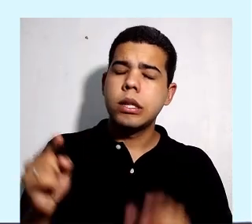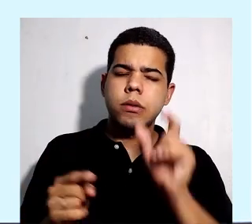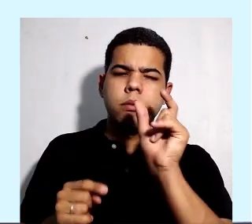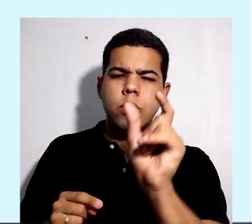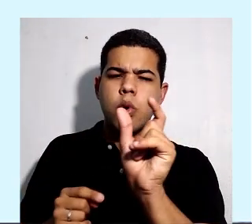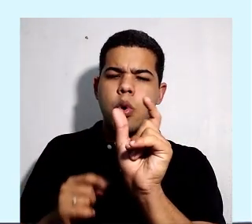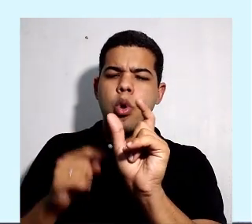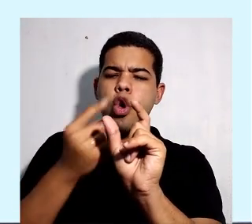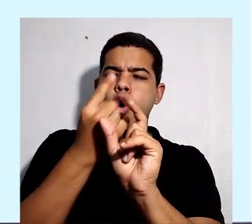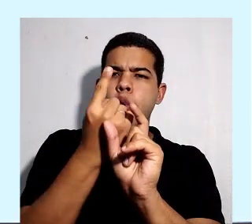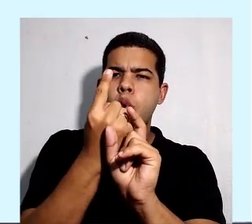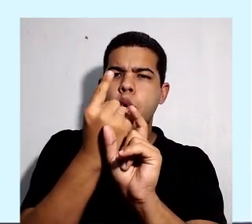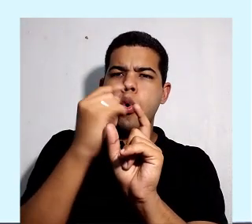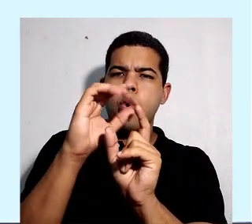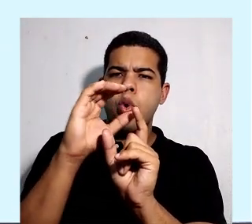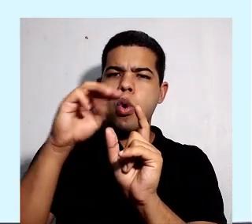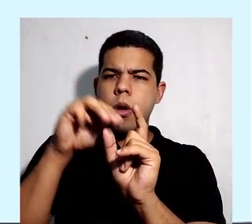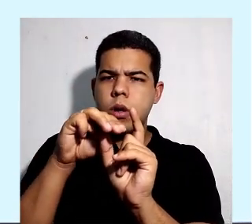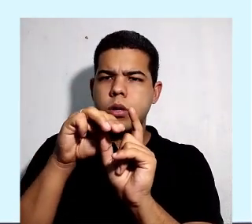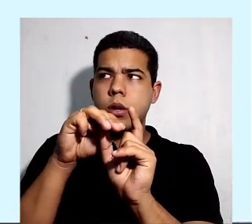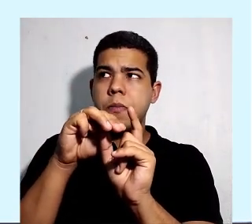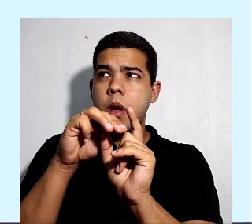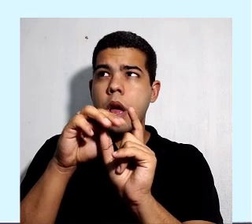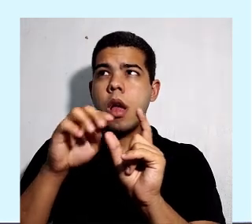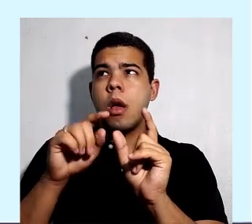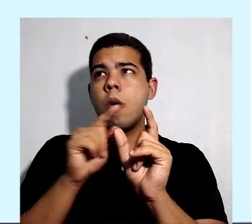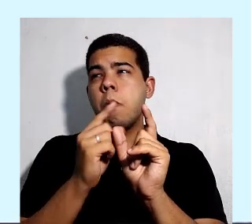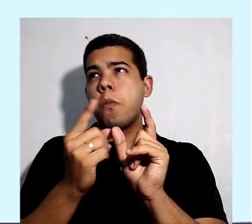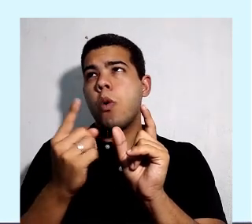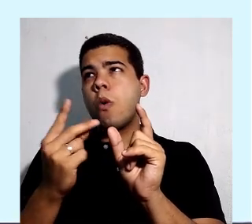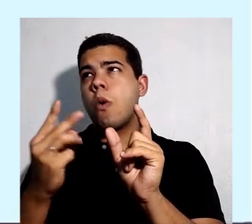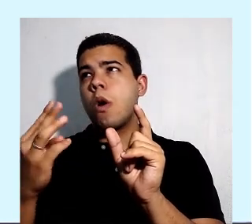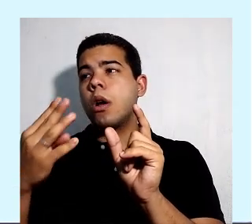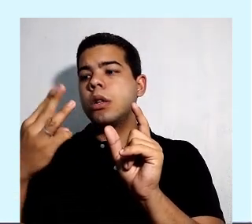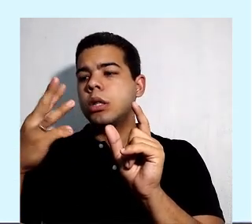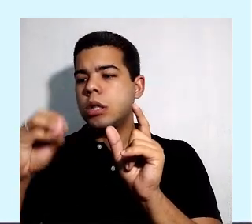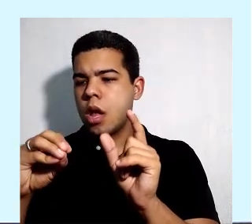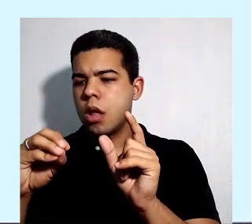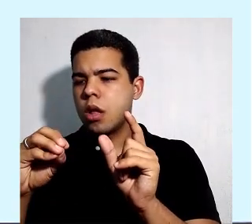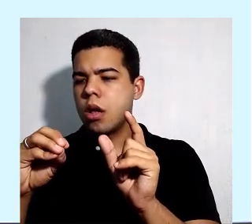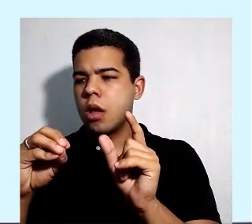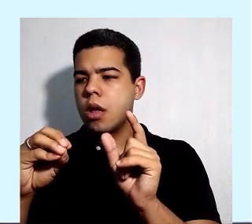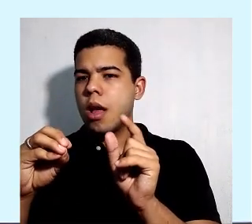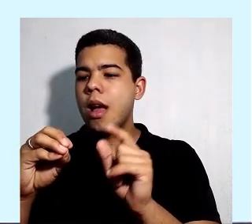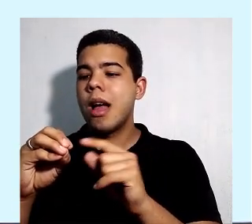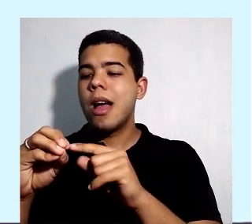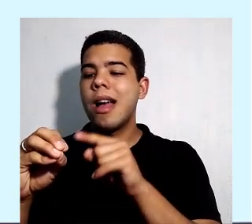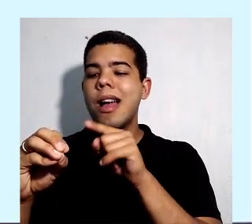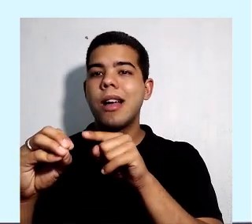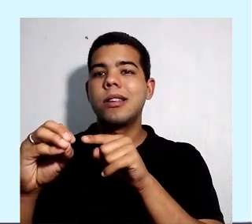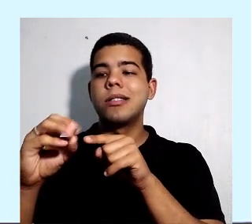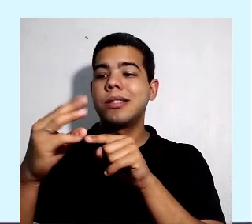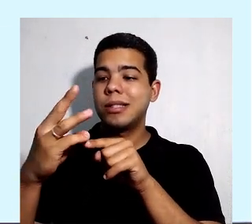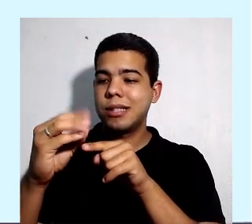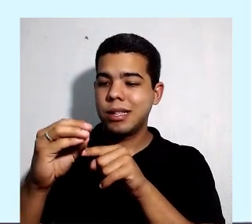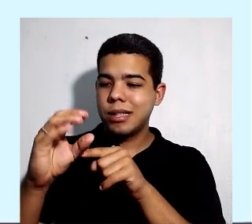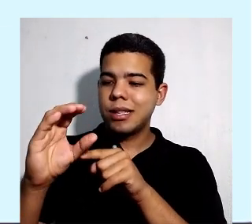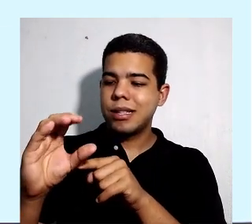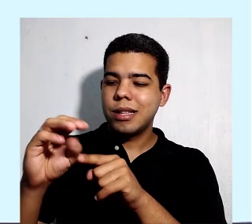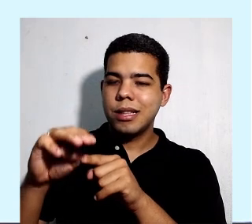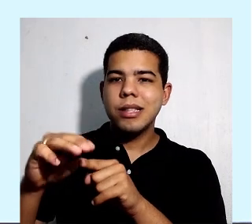centímetro quadrado, eu tenho 30 quadradinhos, então eu tenho 30 centímetros quadrados.